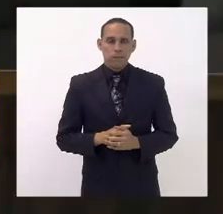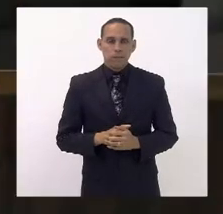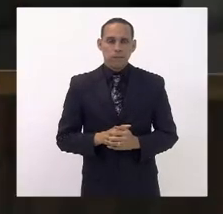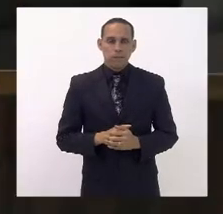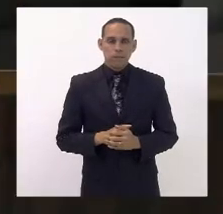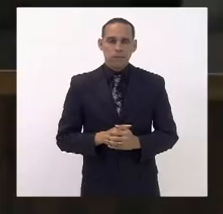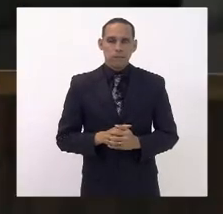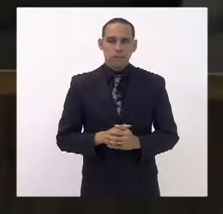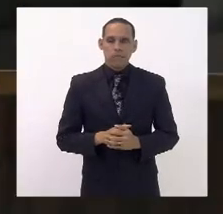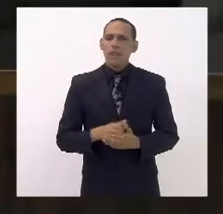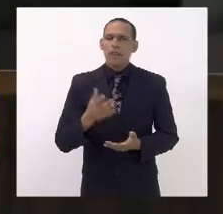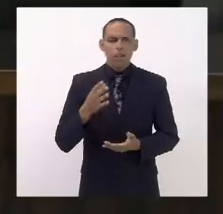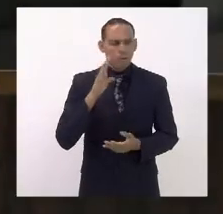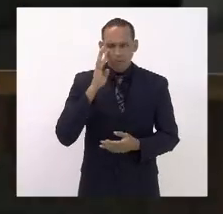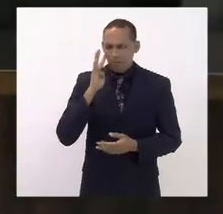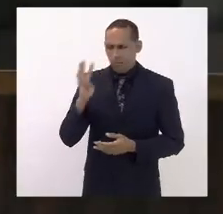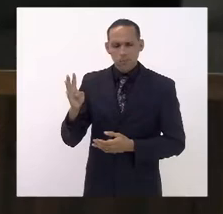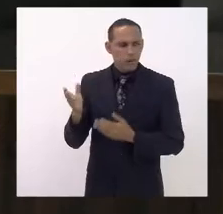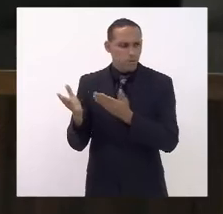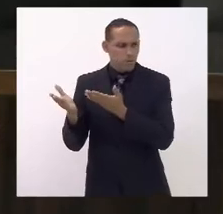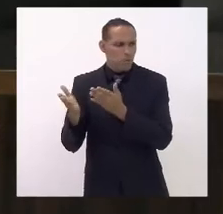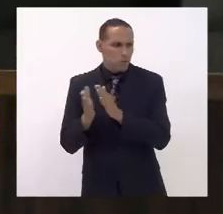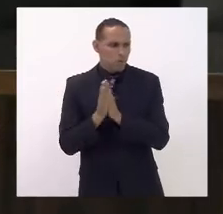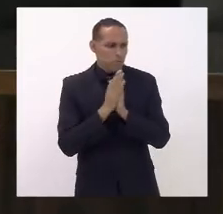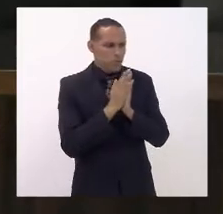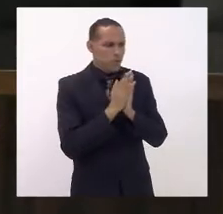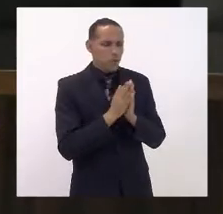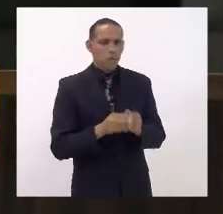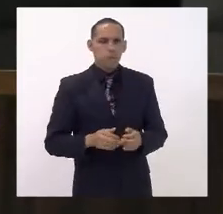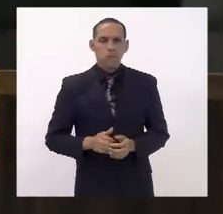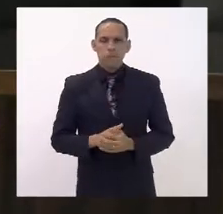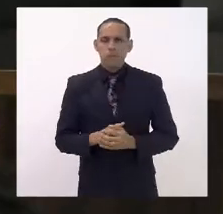Victor, dá uma atenção, por favor, Danis.